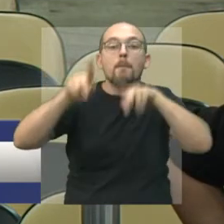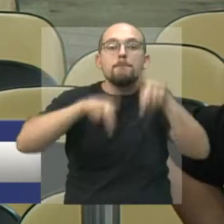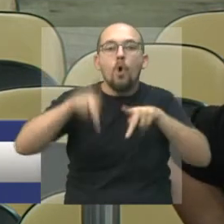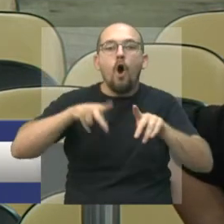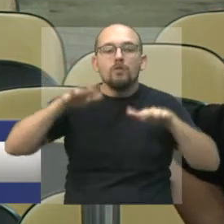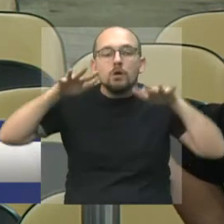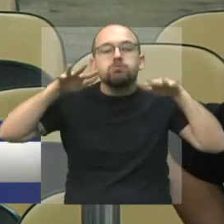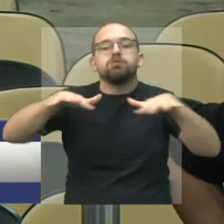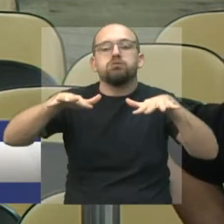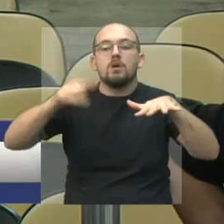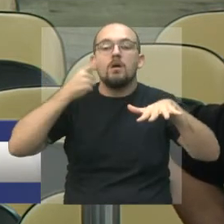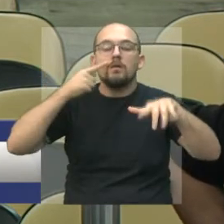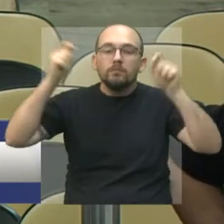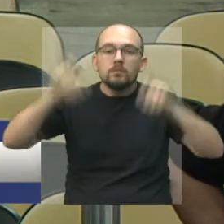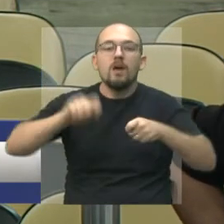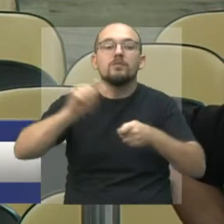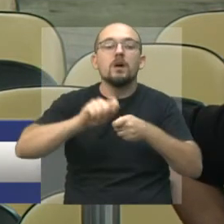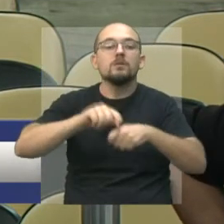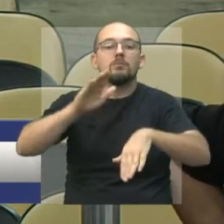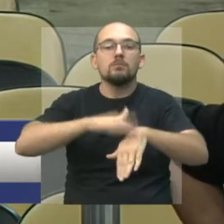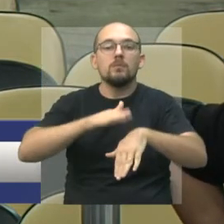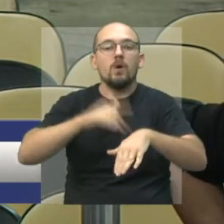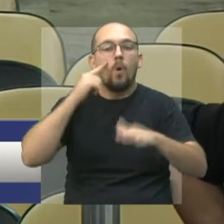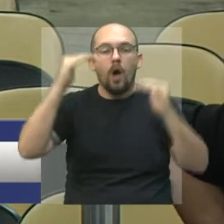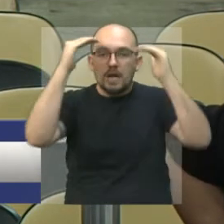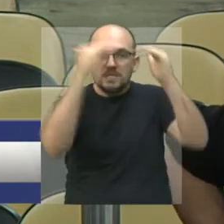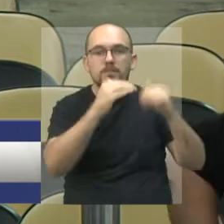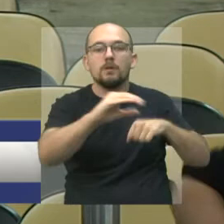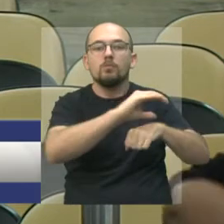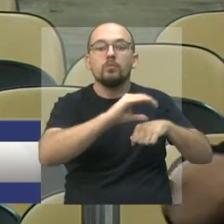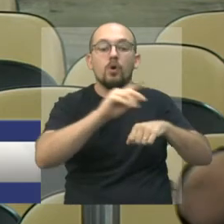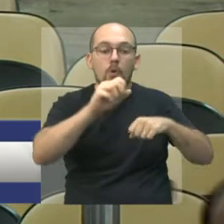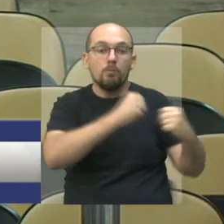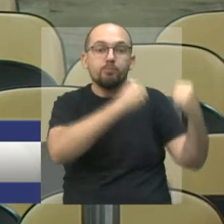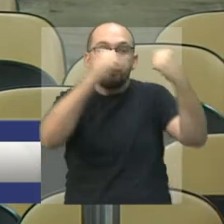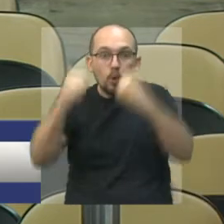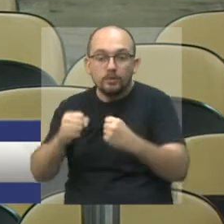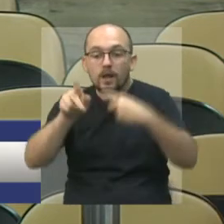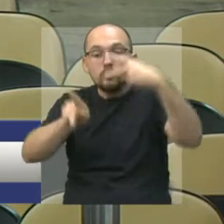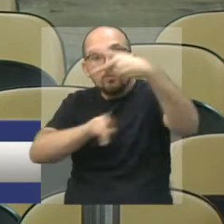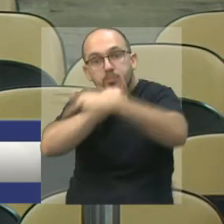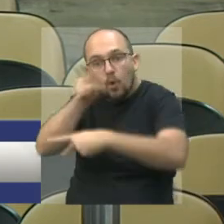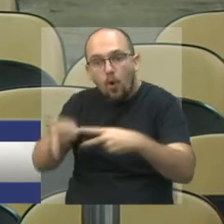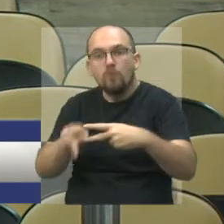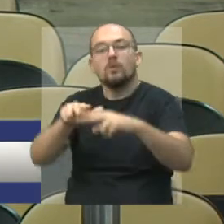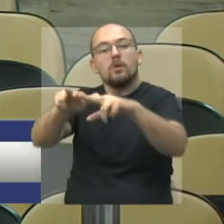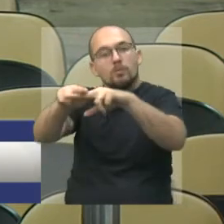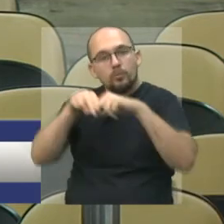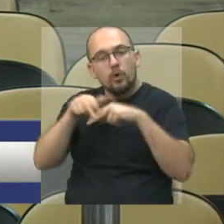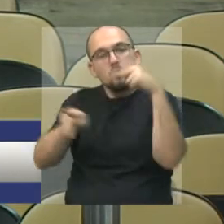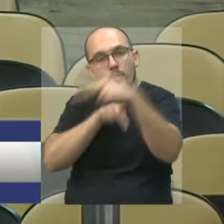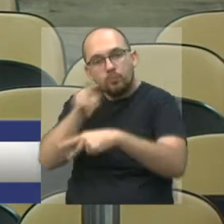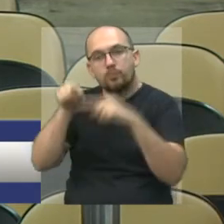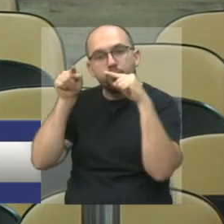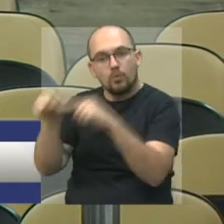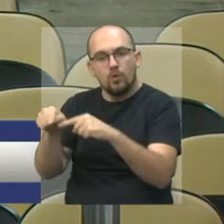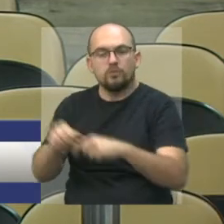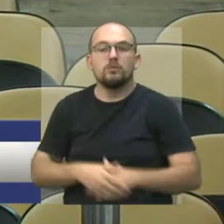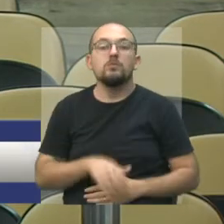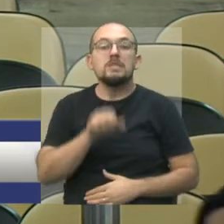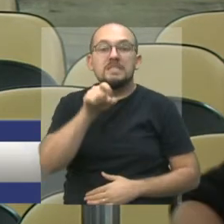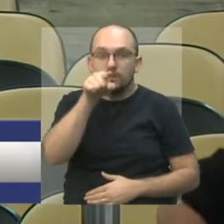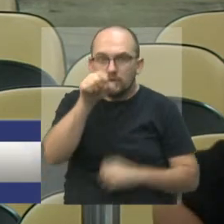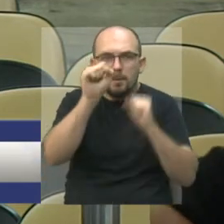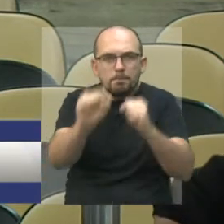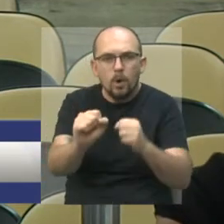possam fazer valer aqui a nossa Constituição. Todo poder emana do povo, tem que ser exercido para e pelo o povo. E aí, se o senhor puder